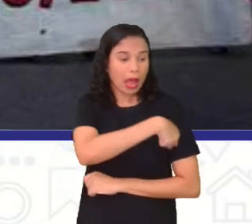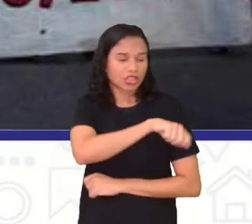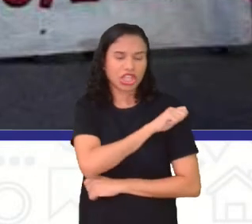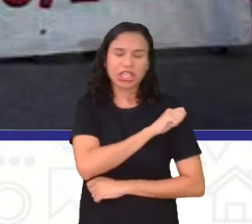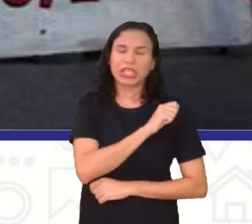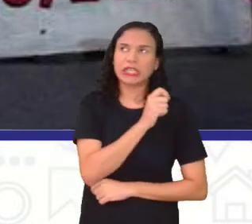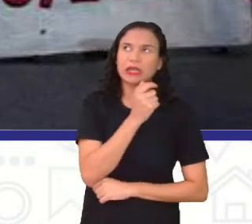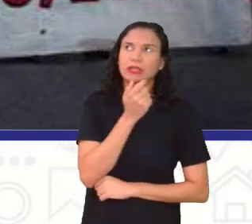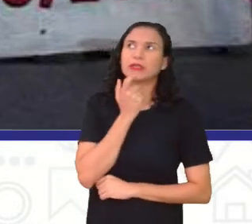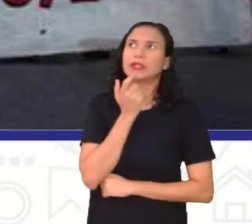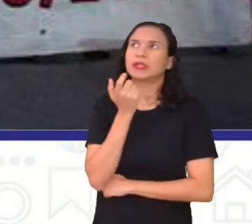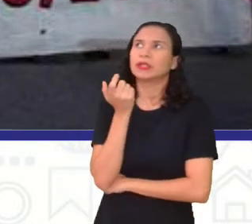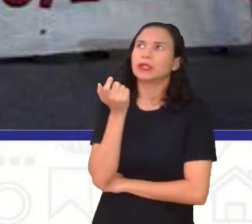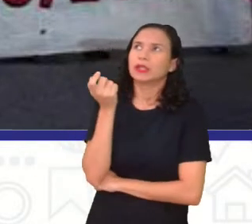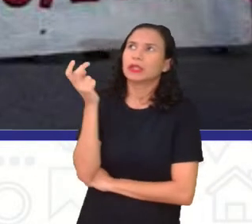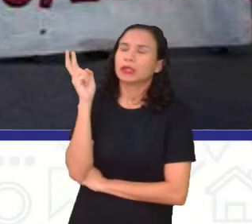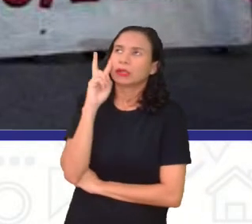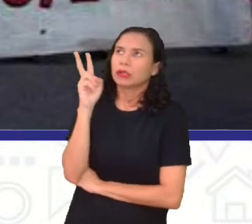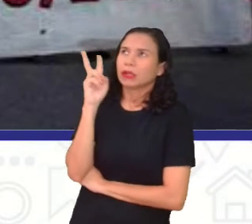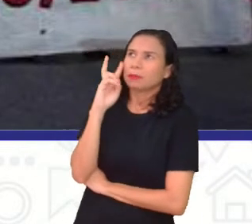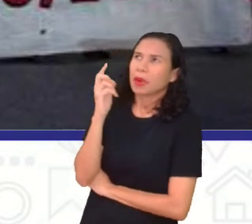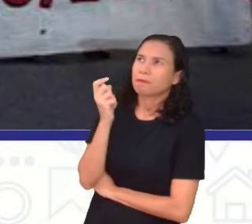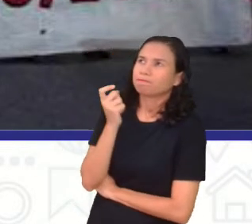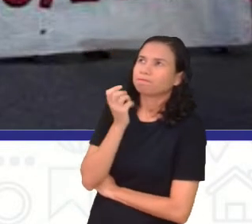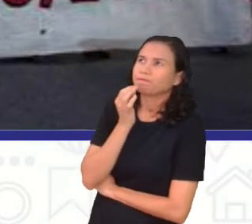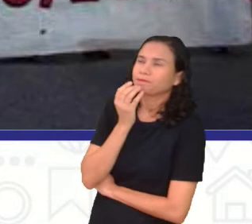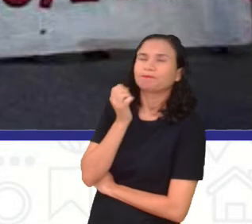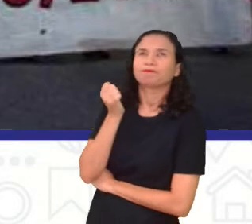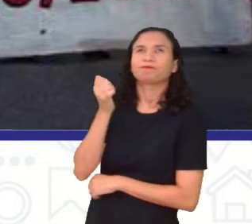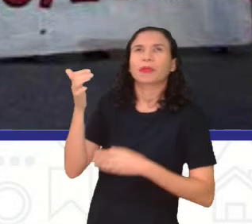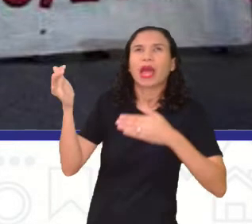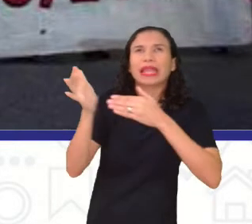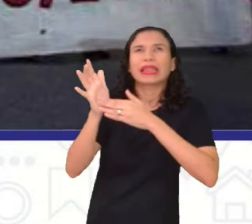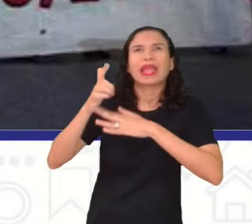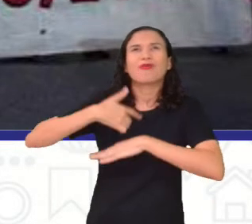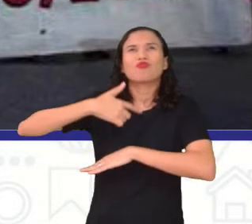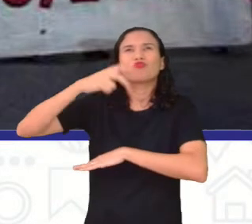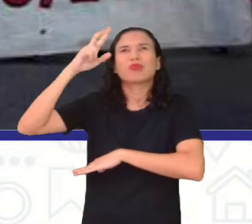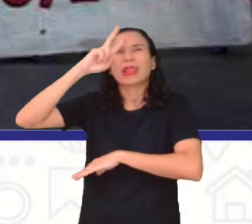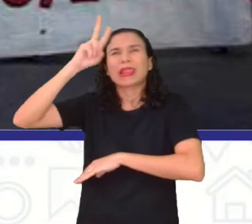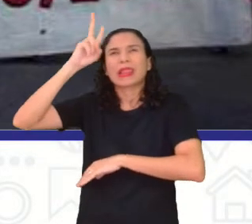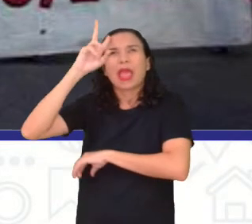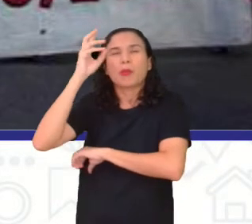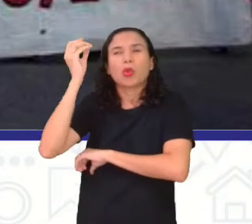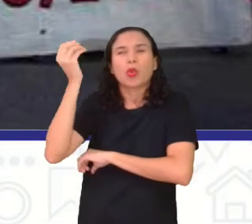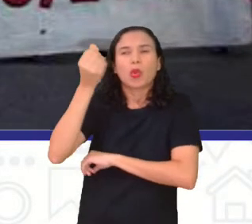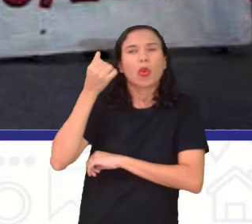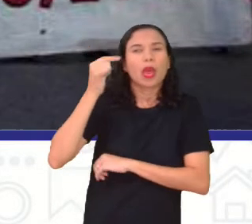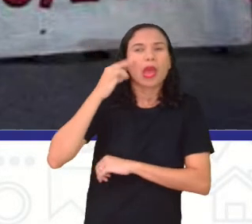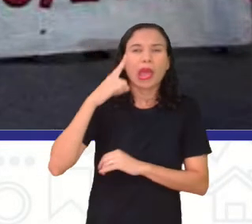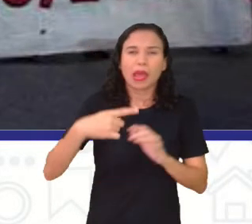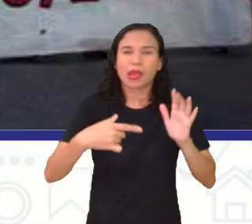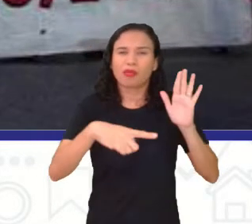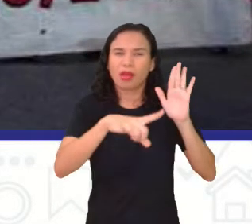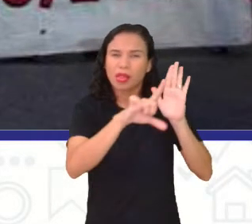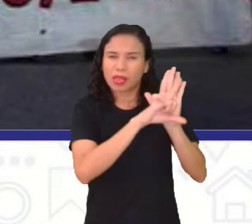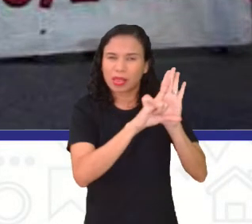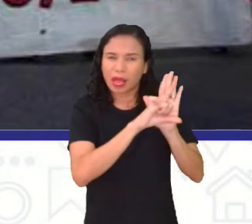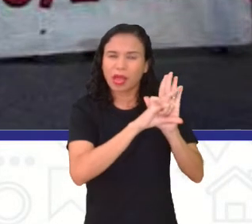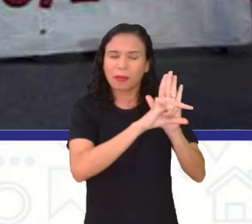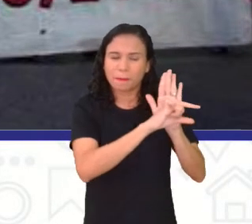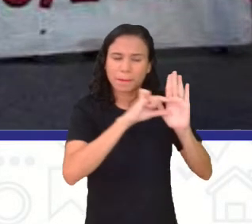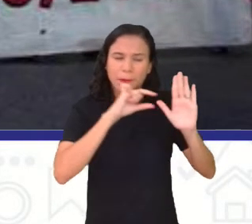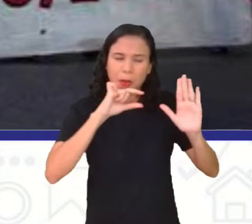não estiver equivocado, até onde me lembro aqui, essa resolução aqui era